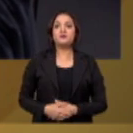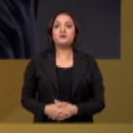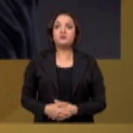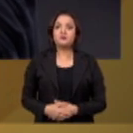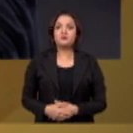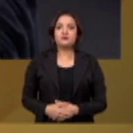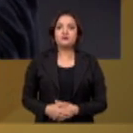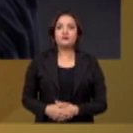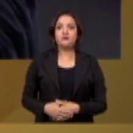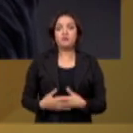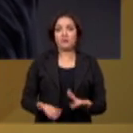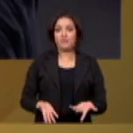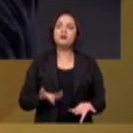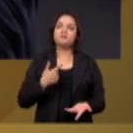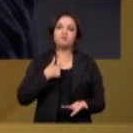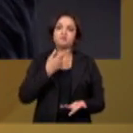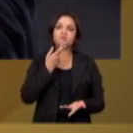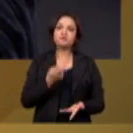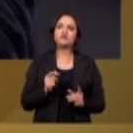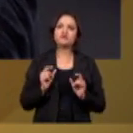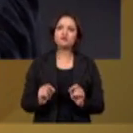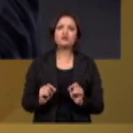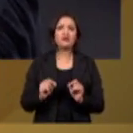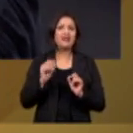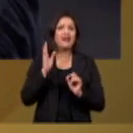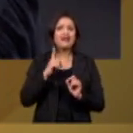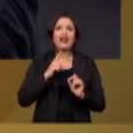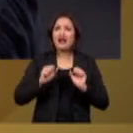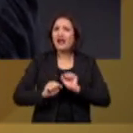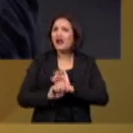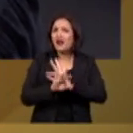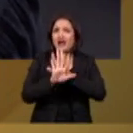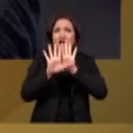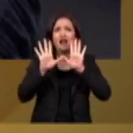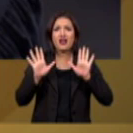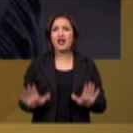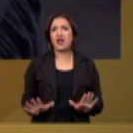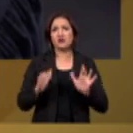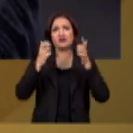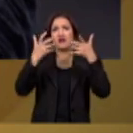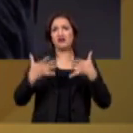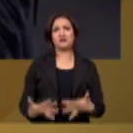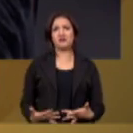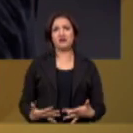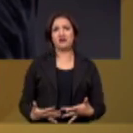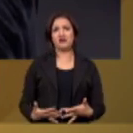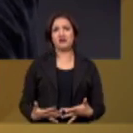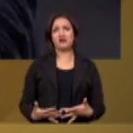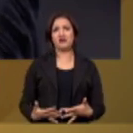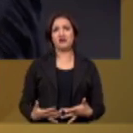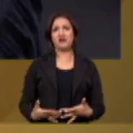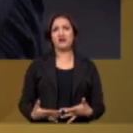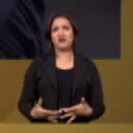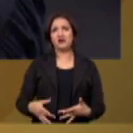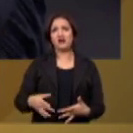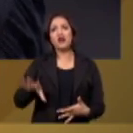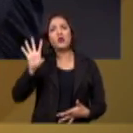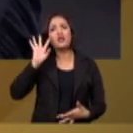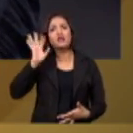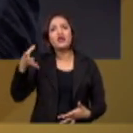will raríssima edição claríssimo o magistério de sua excelência o ministro celso de mello